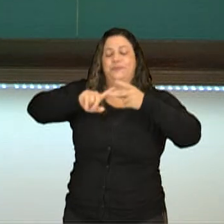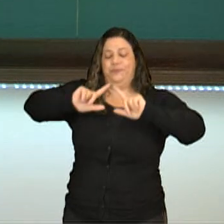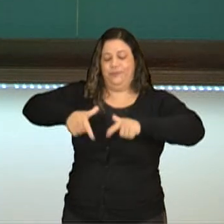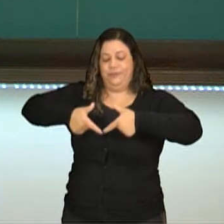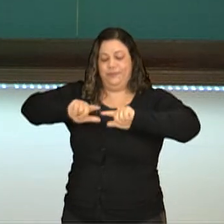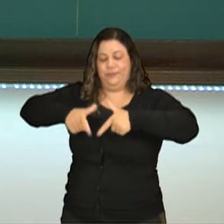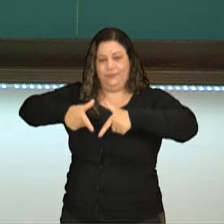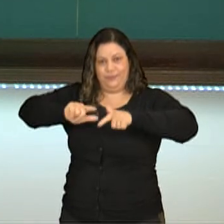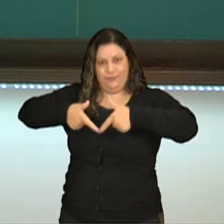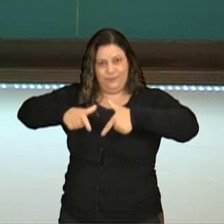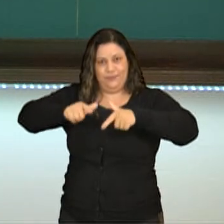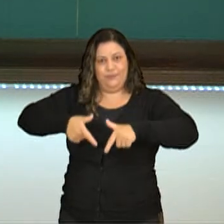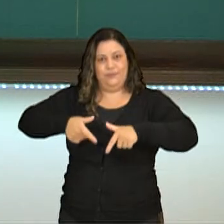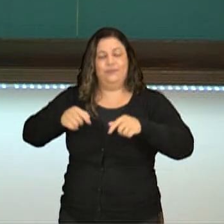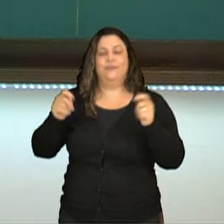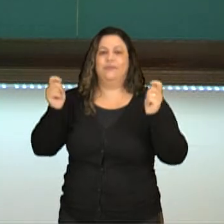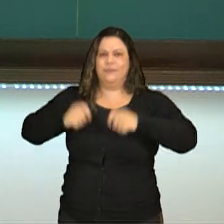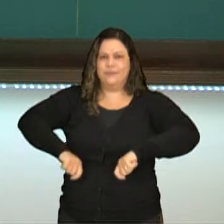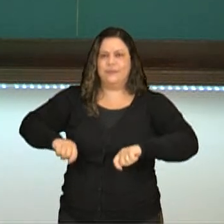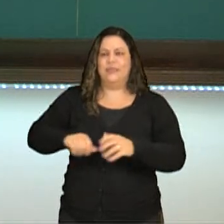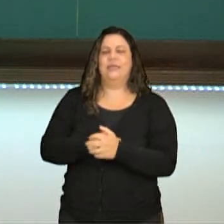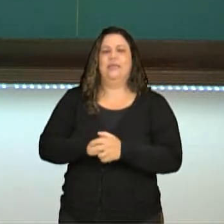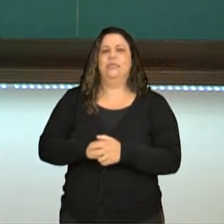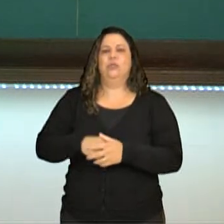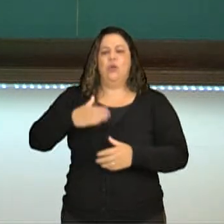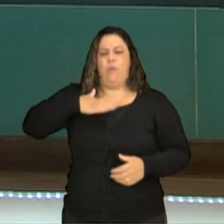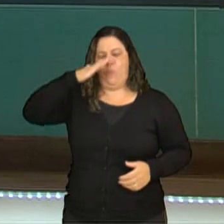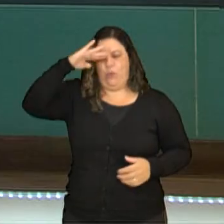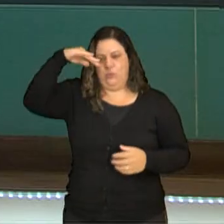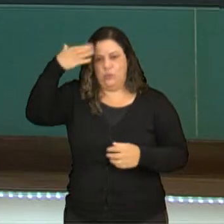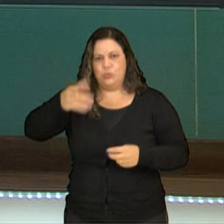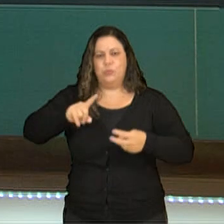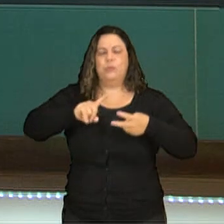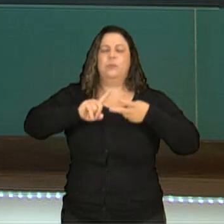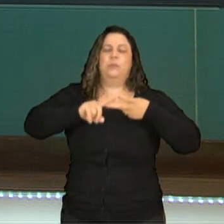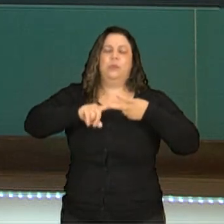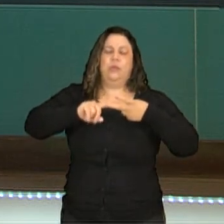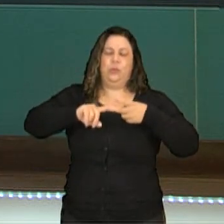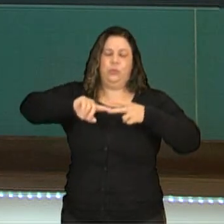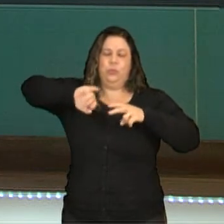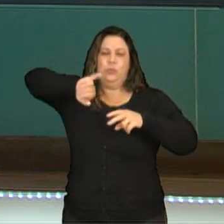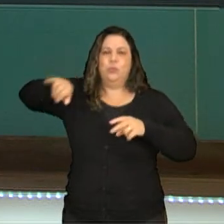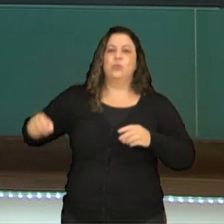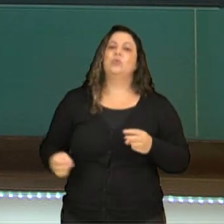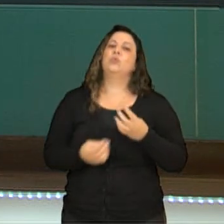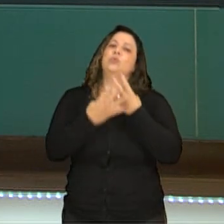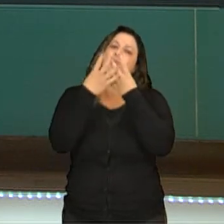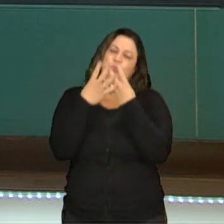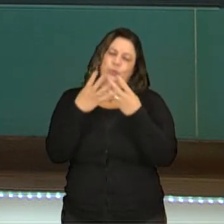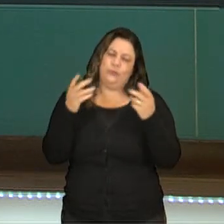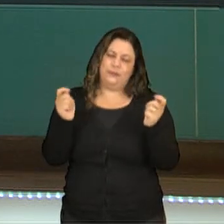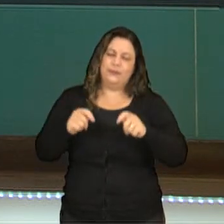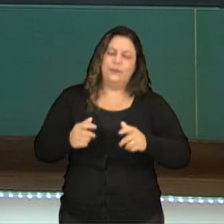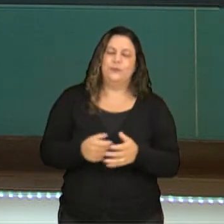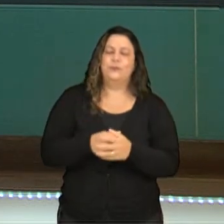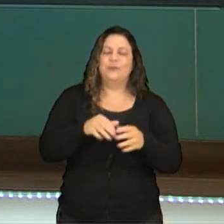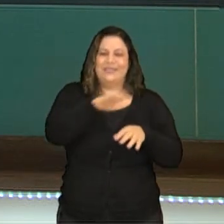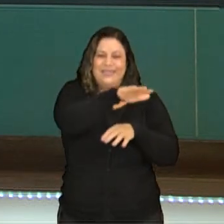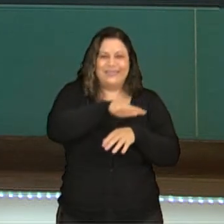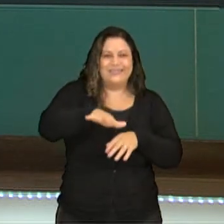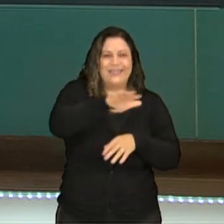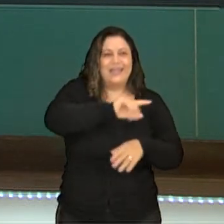israelenses, muçulmanos e judeus nessa área, então Israel e Palestina, nessa área do Oriente Médio, que chegamos